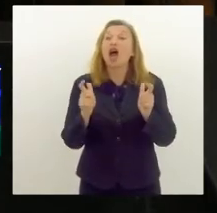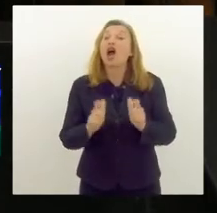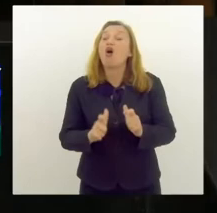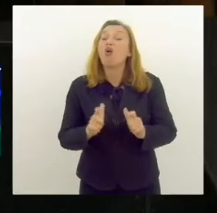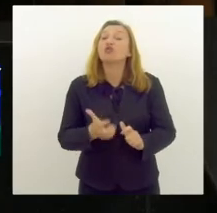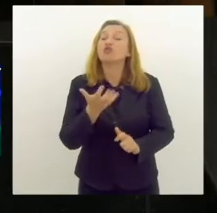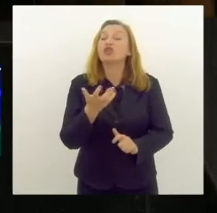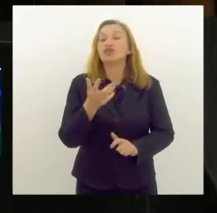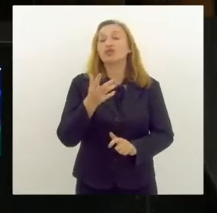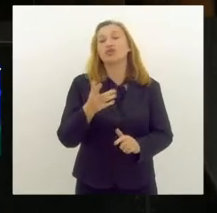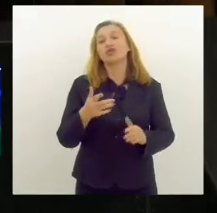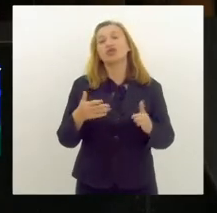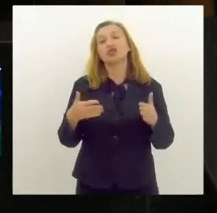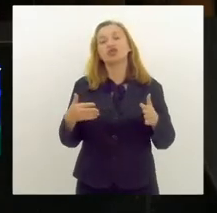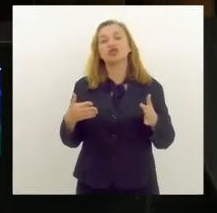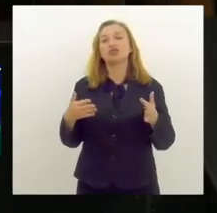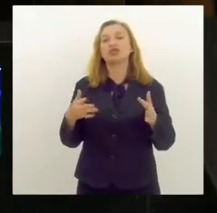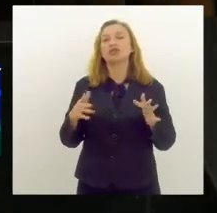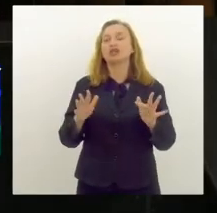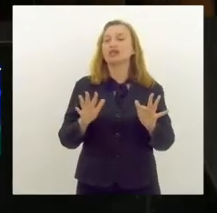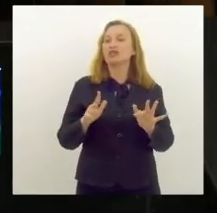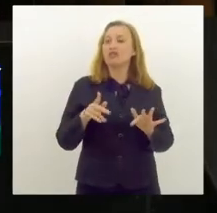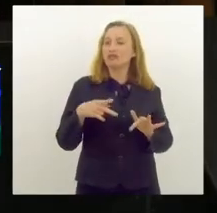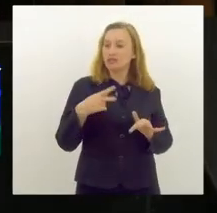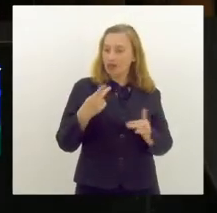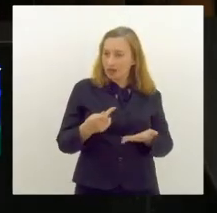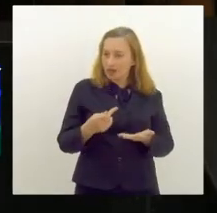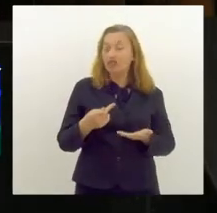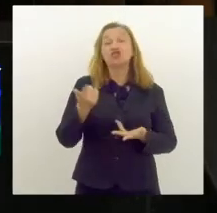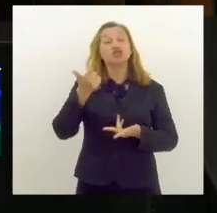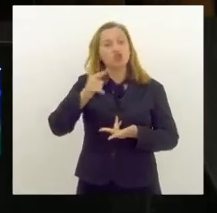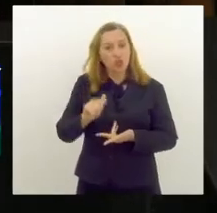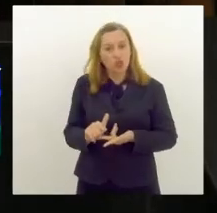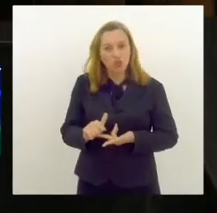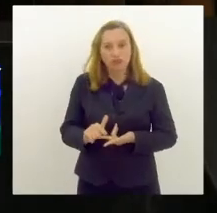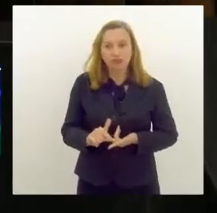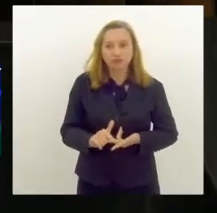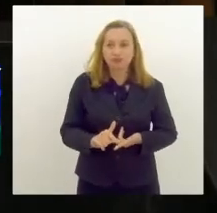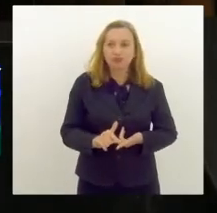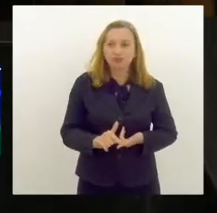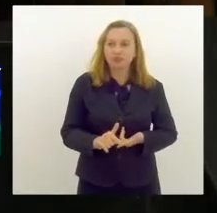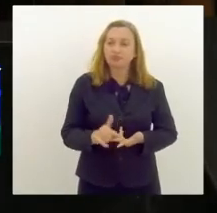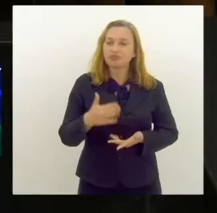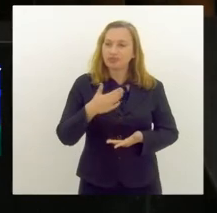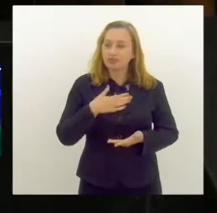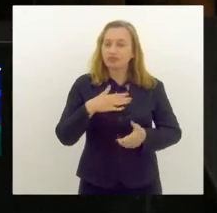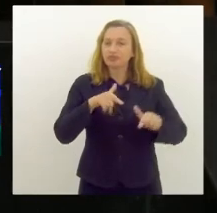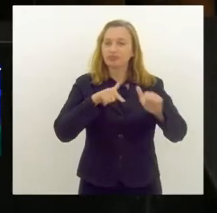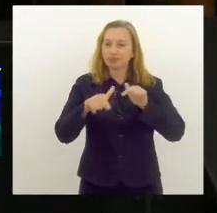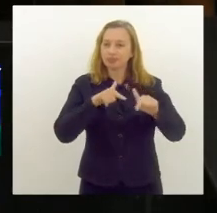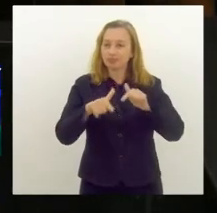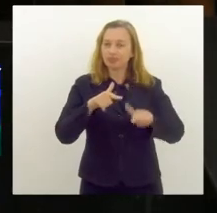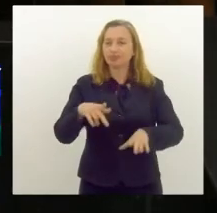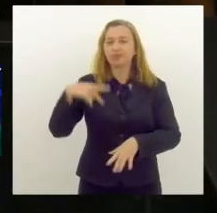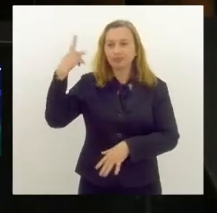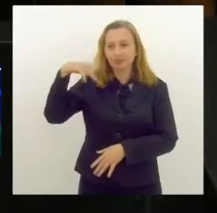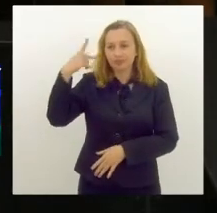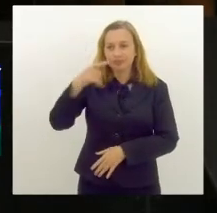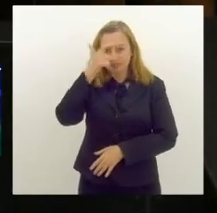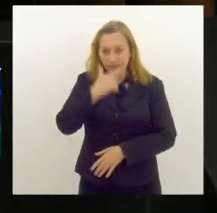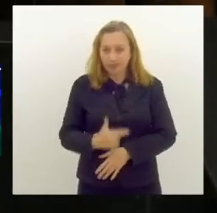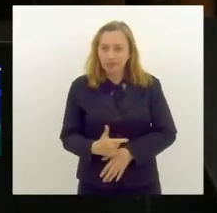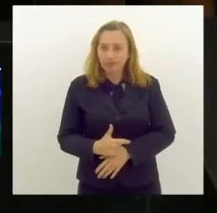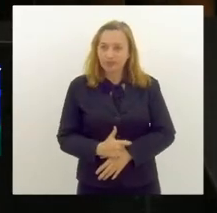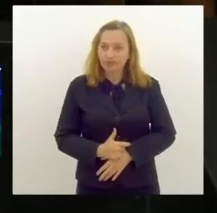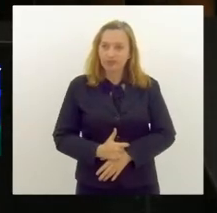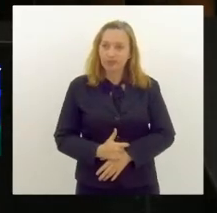quero chegar? Eu quero chegar e dizer para vocês mais uma vez que, no decorrer da minha caminhada como parlamentar, se